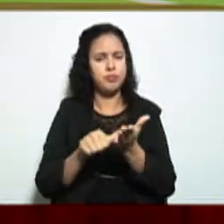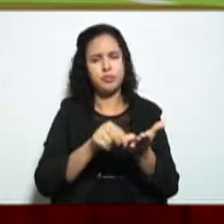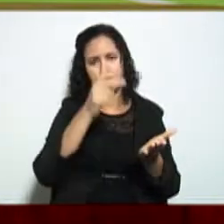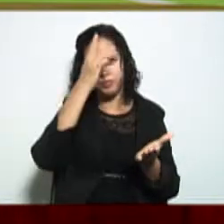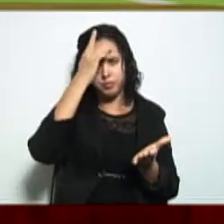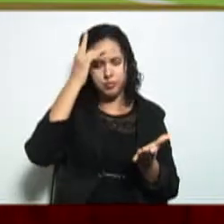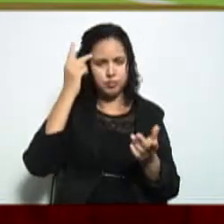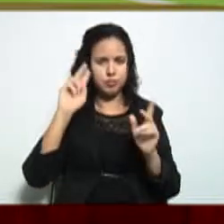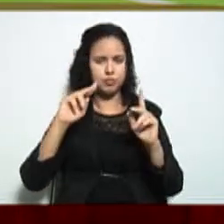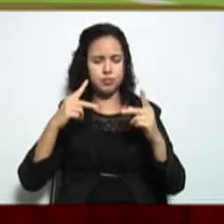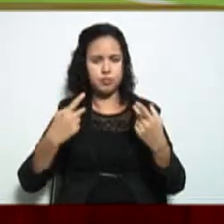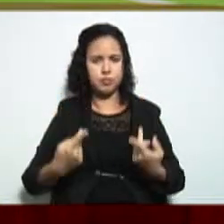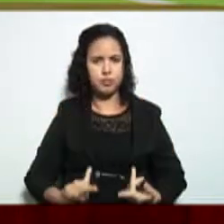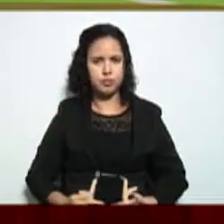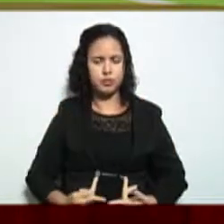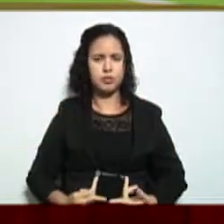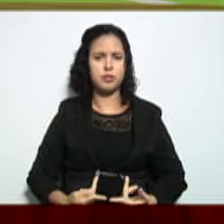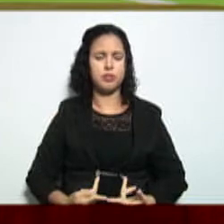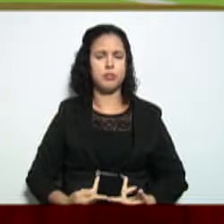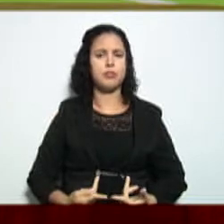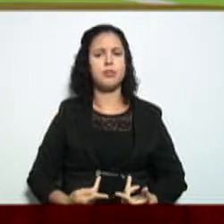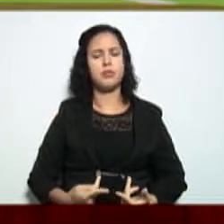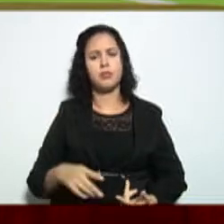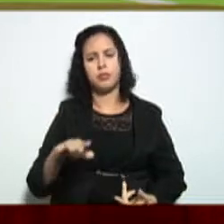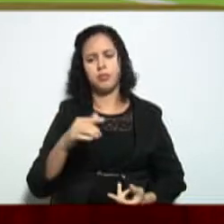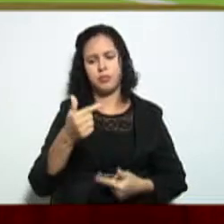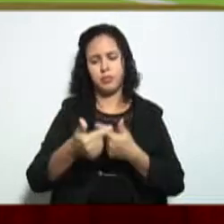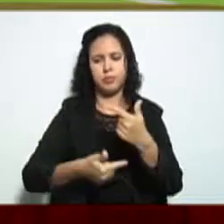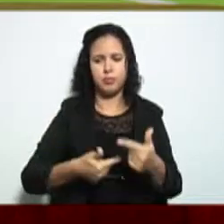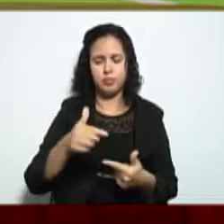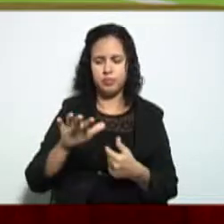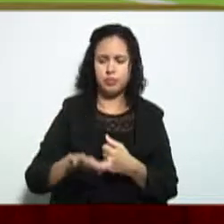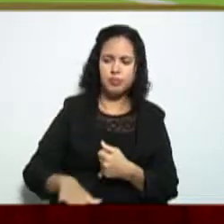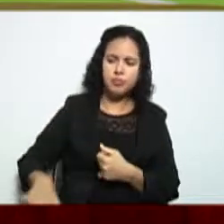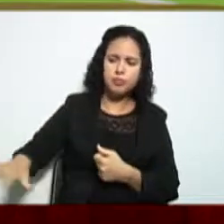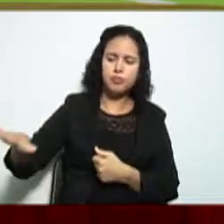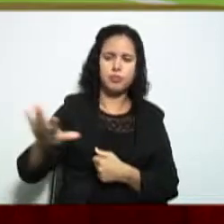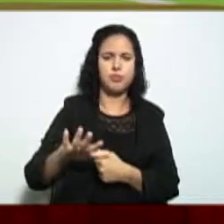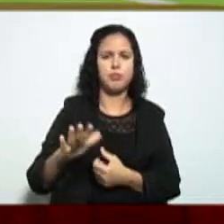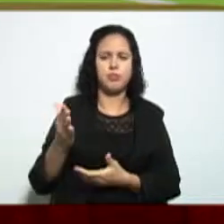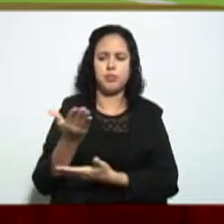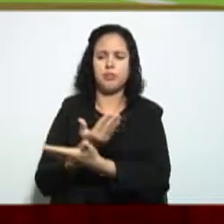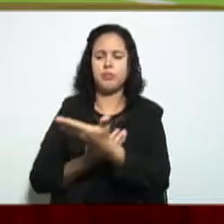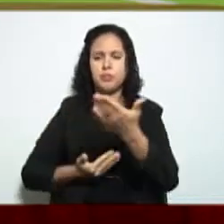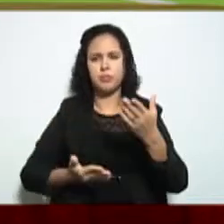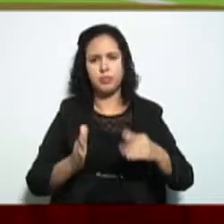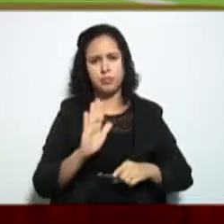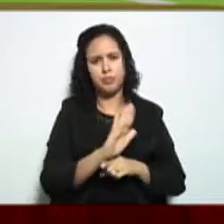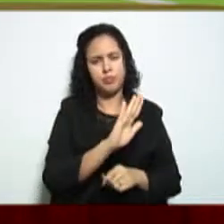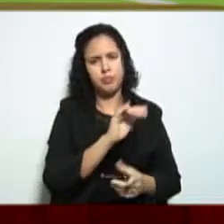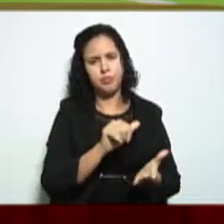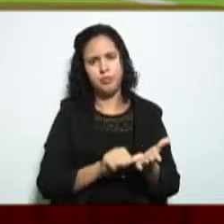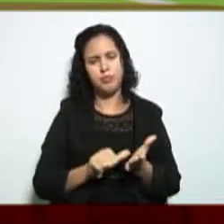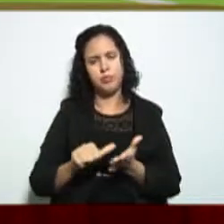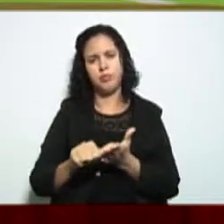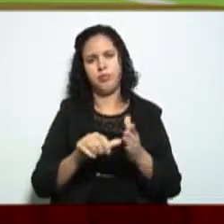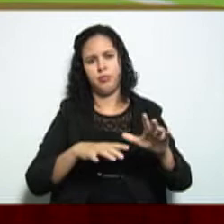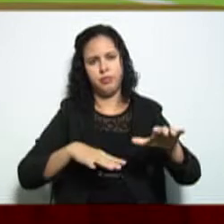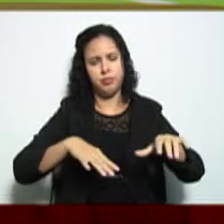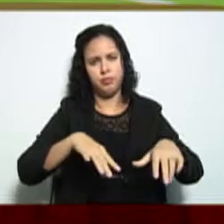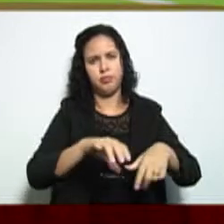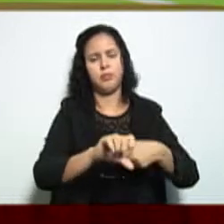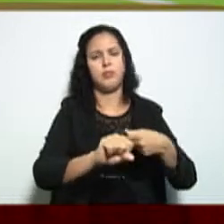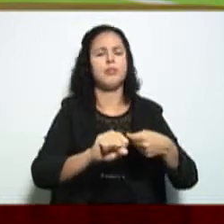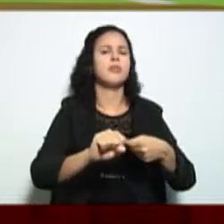e não o capital. Atuar no mercado gerando benefícios para todos os cooperados. Formar e capacitar seus